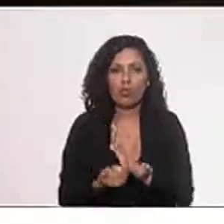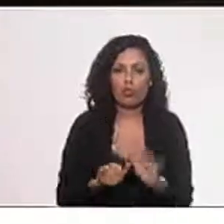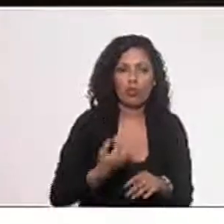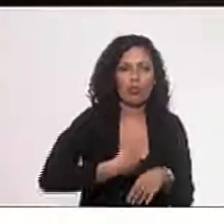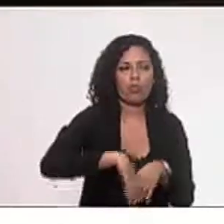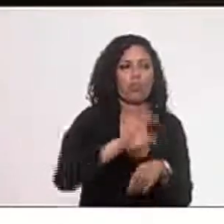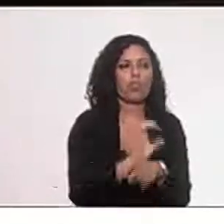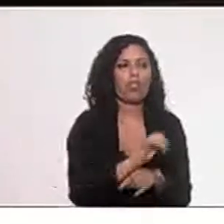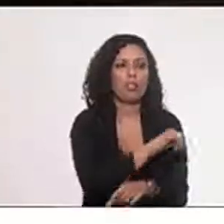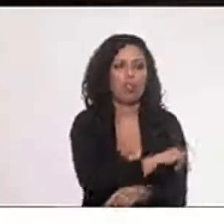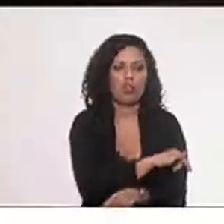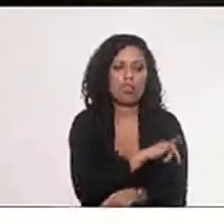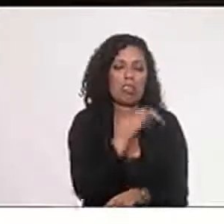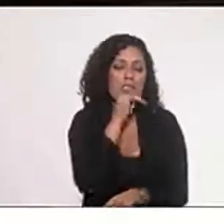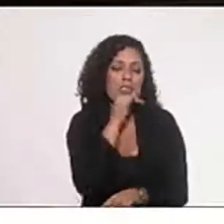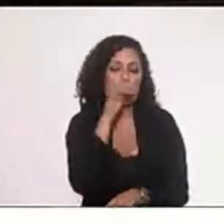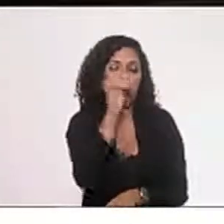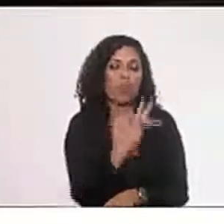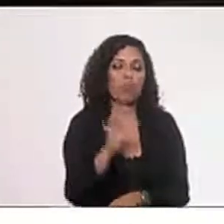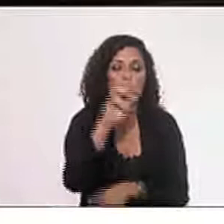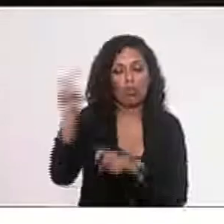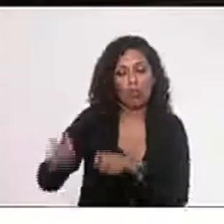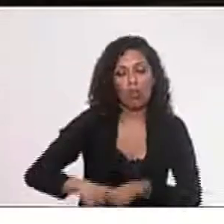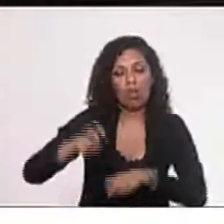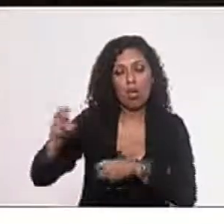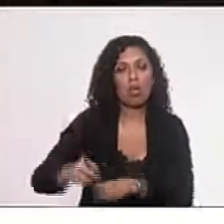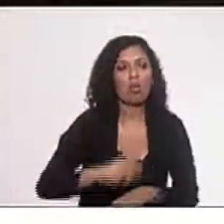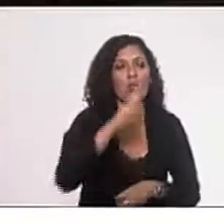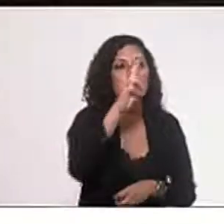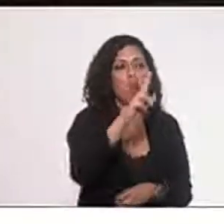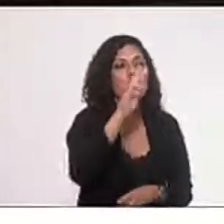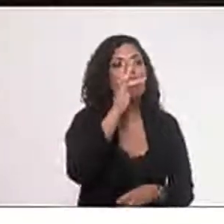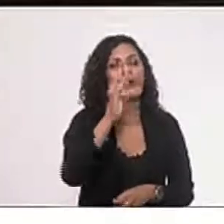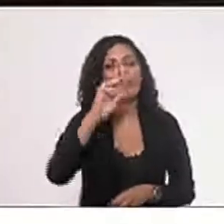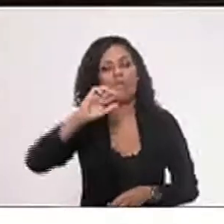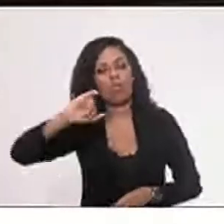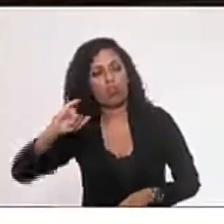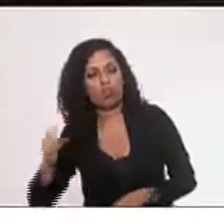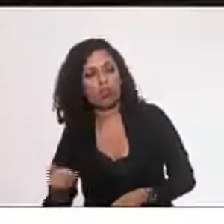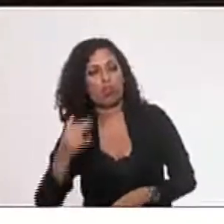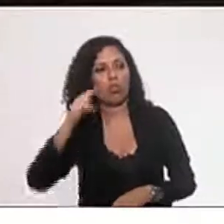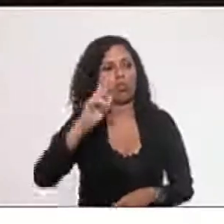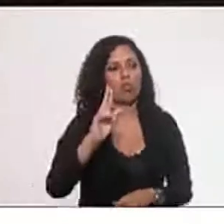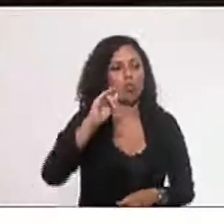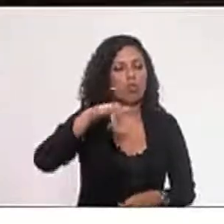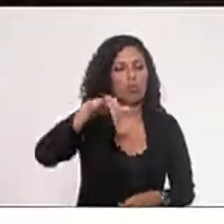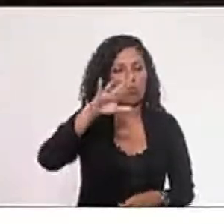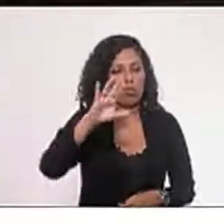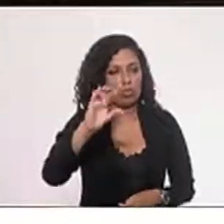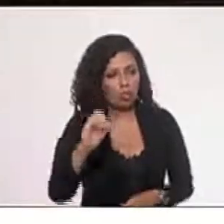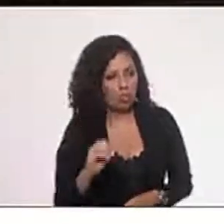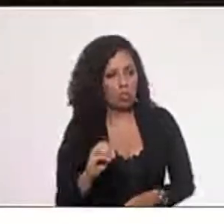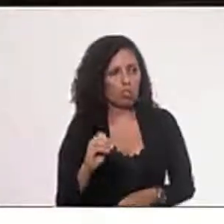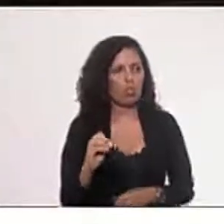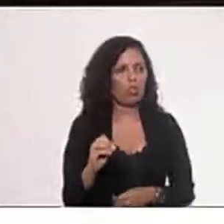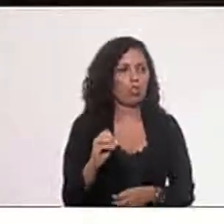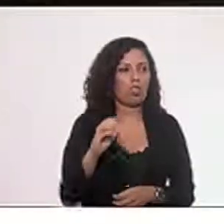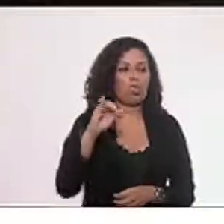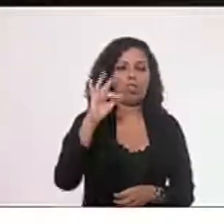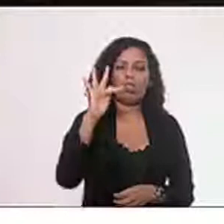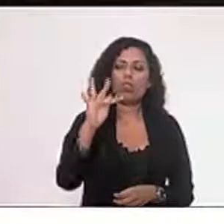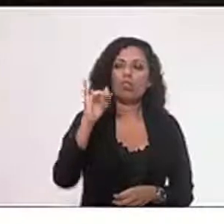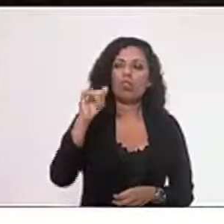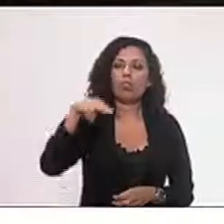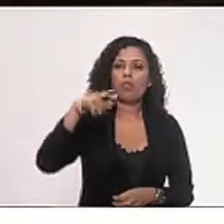eu citei aqui a uff rural ufrj unirio se tem o inpa aliás não se tem uma finep